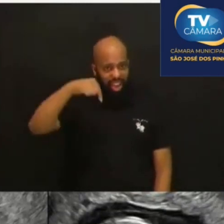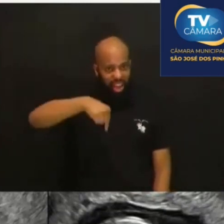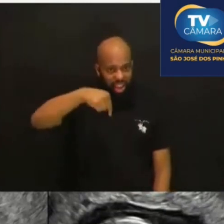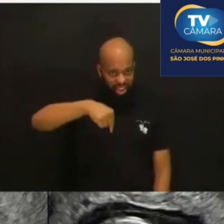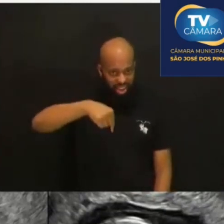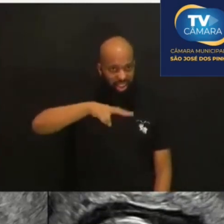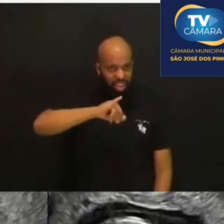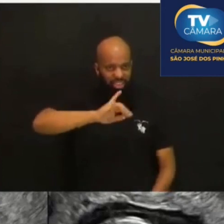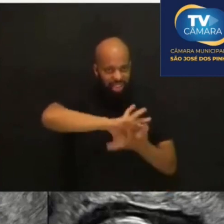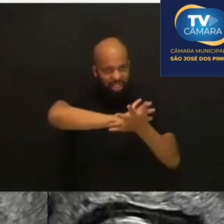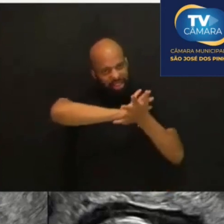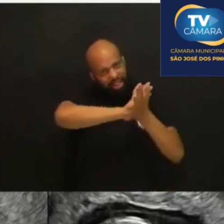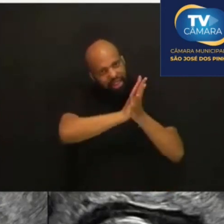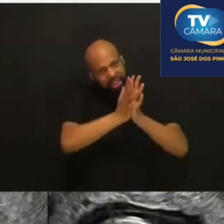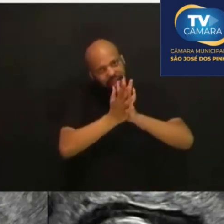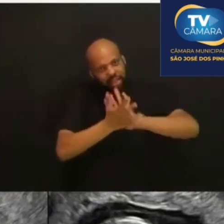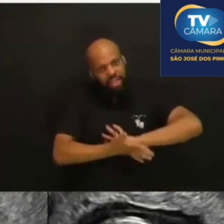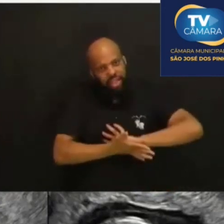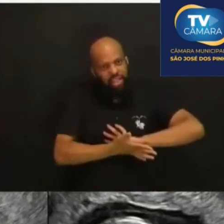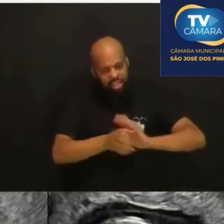ser triturado para poder sair.